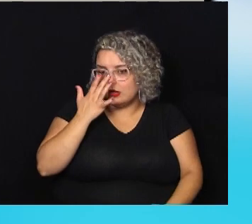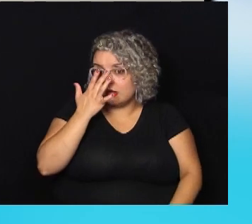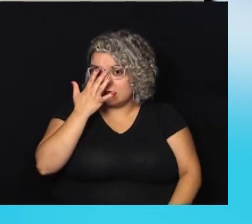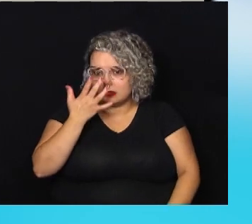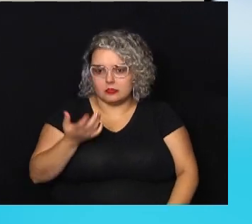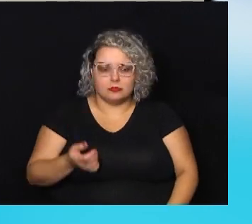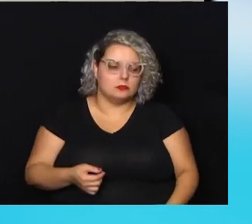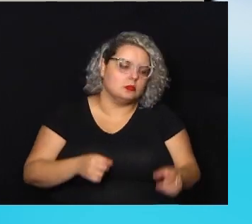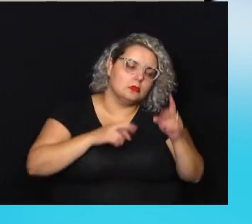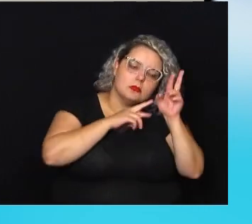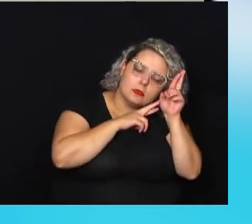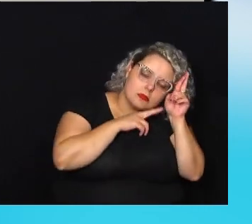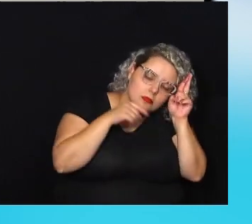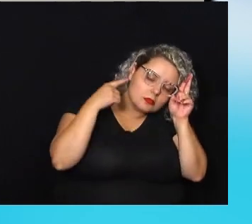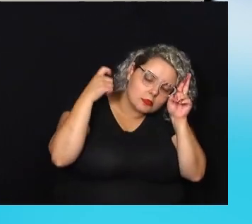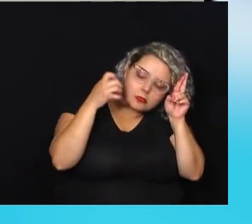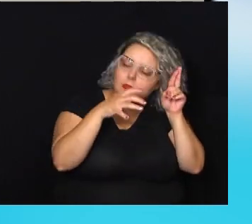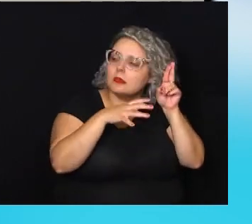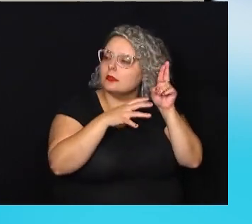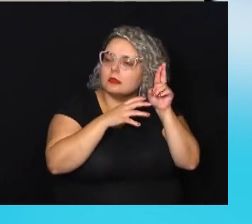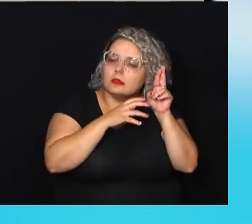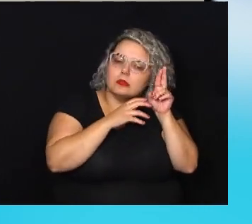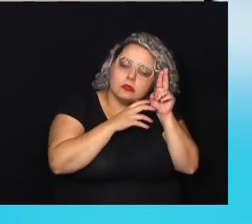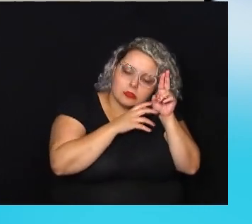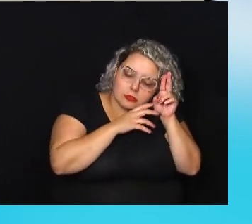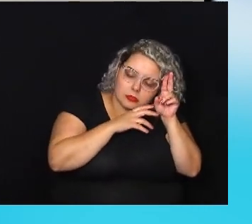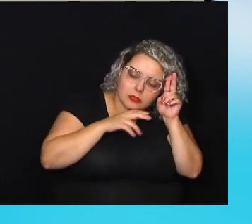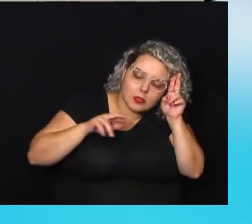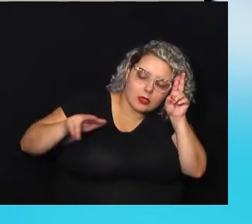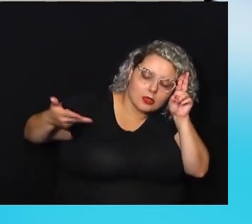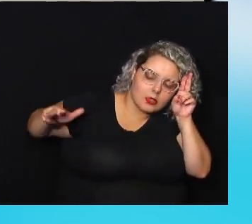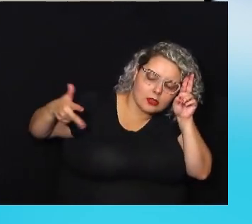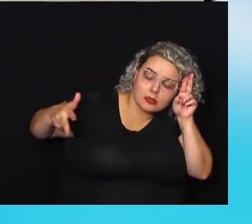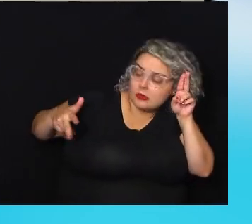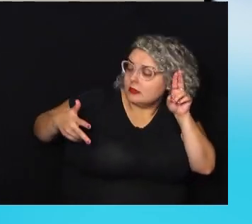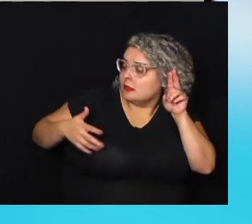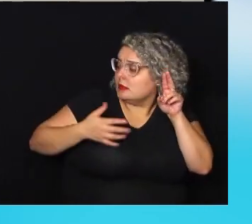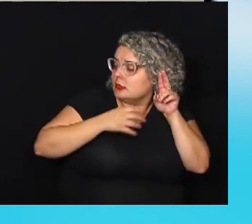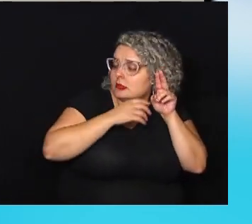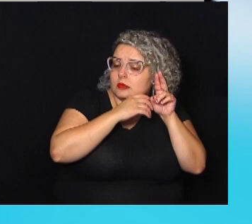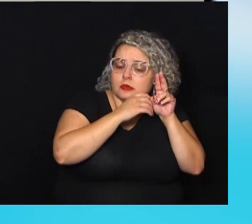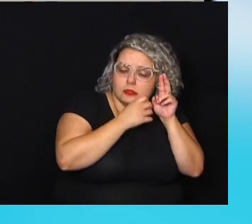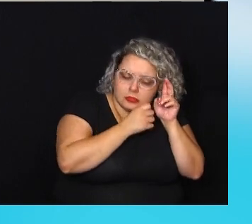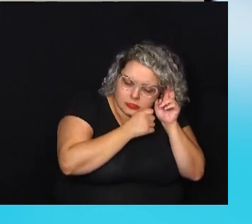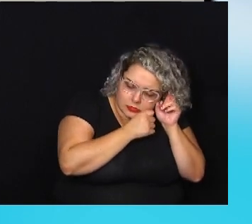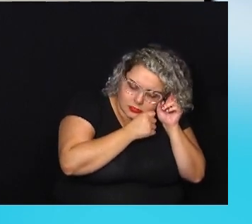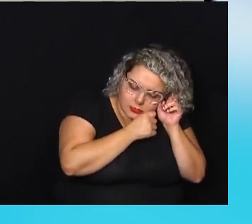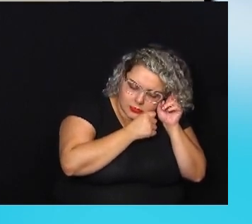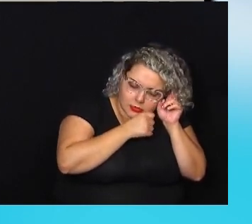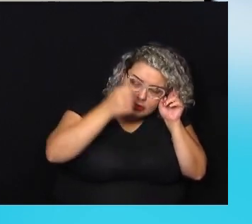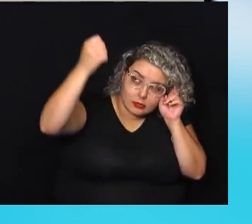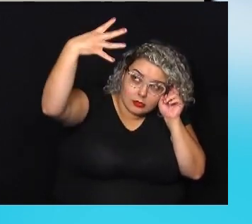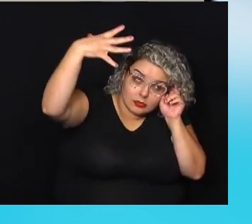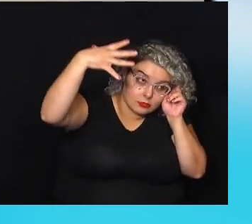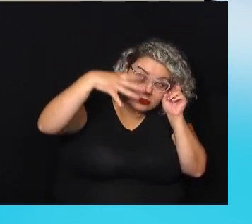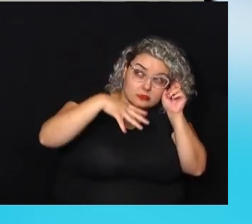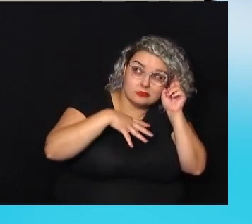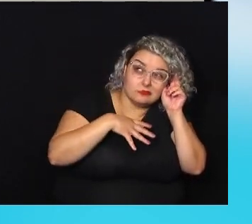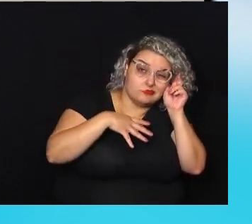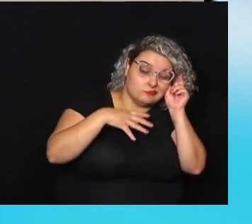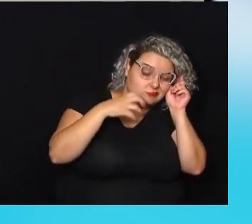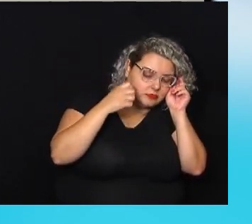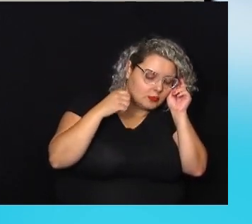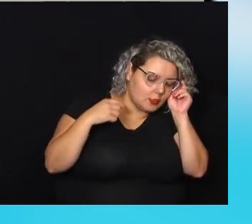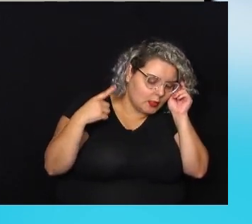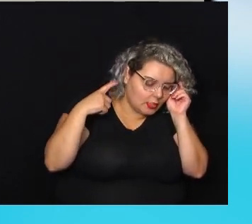de alguma questão que seja um barulho lá fora, que seja alguém que se mexe do nosso lado na cama, ou